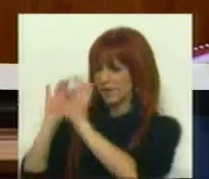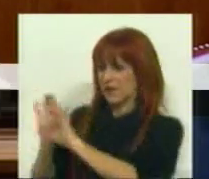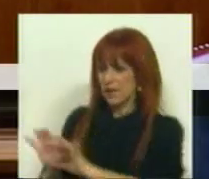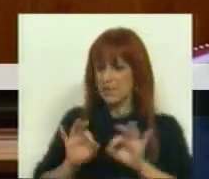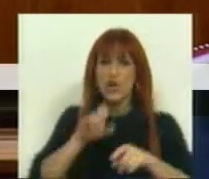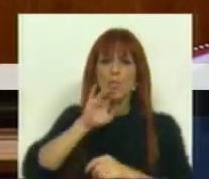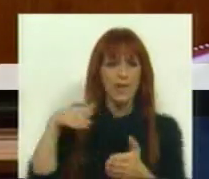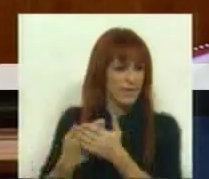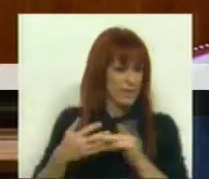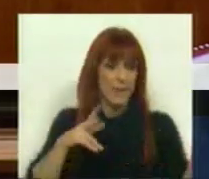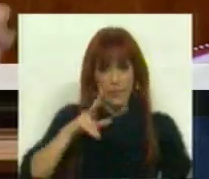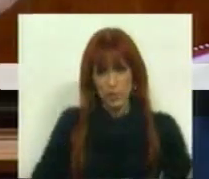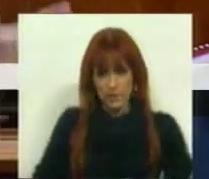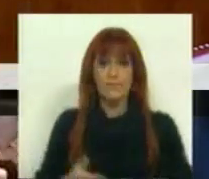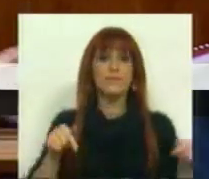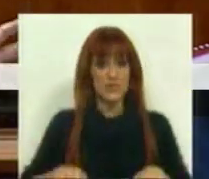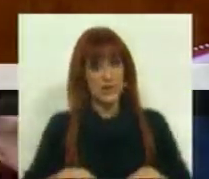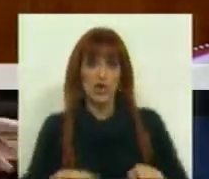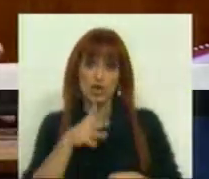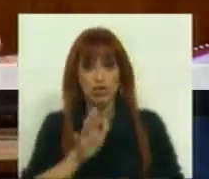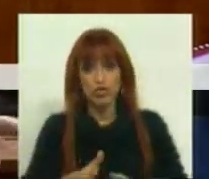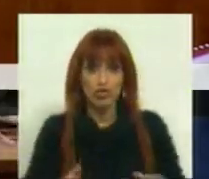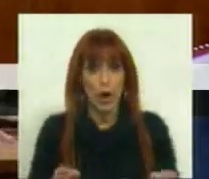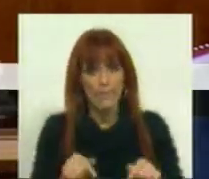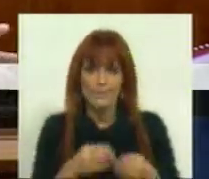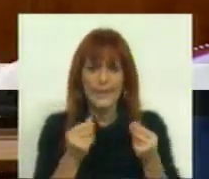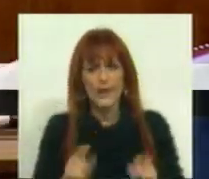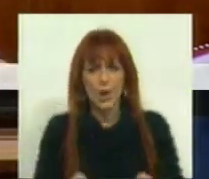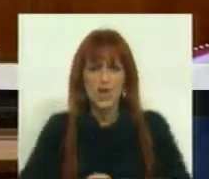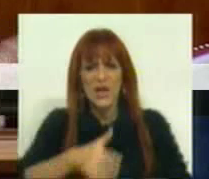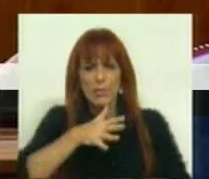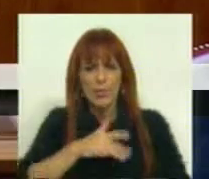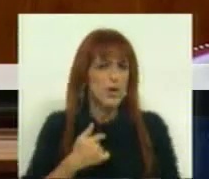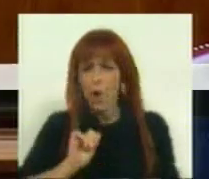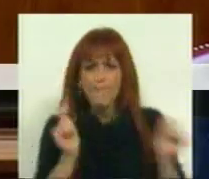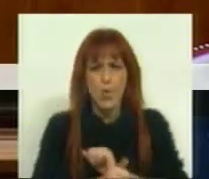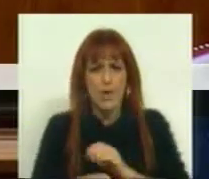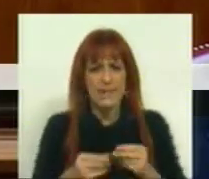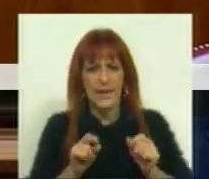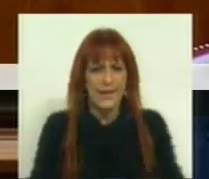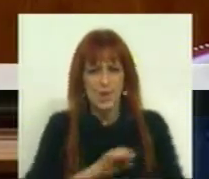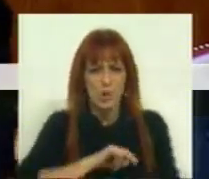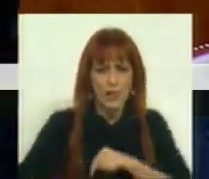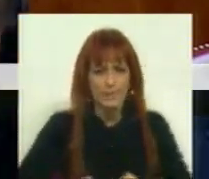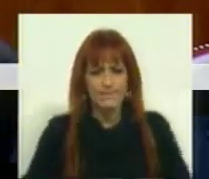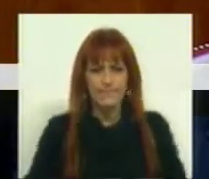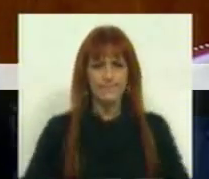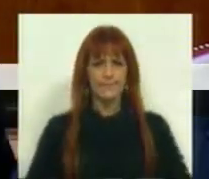tratamento, se podem aplicar a Portugal. E já aqui fiz referência a essa matéria, o meu discurso não mudou nessa matéria, Sr. Deputado.